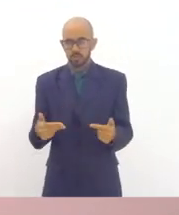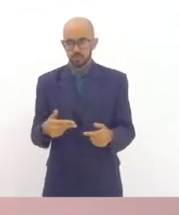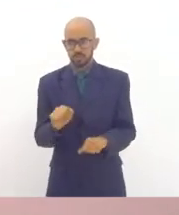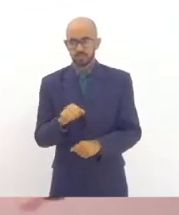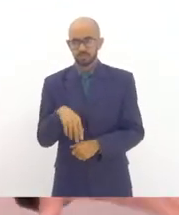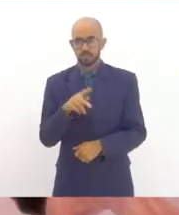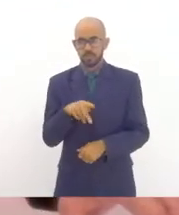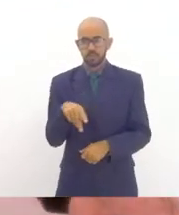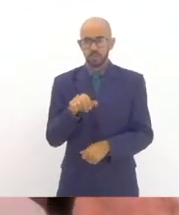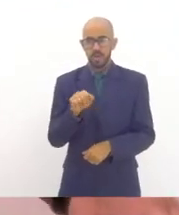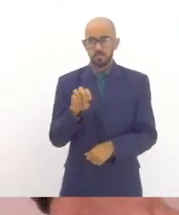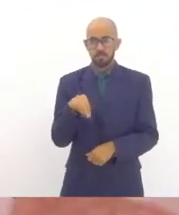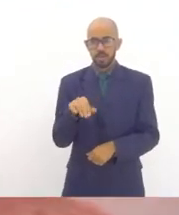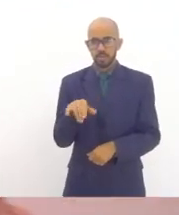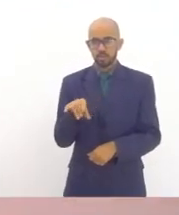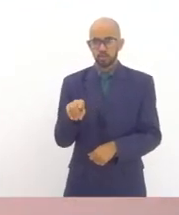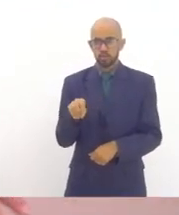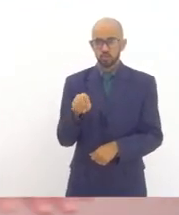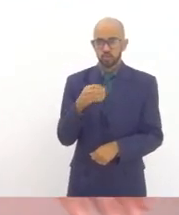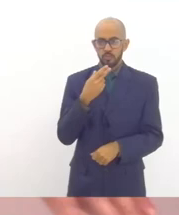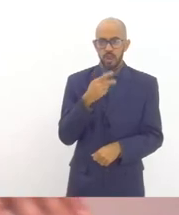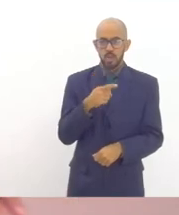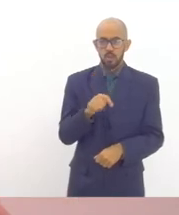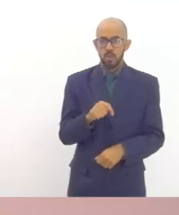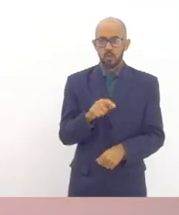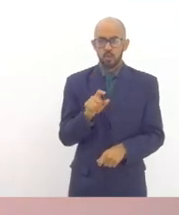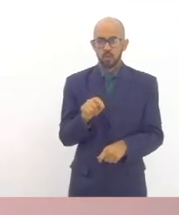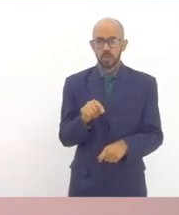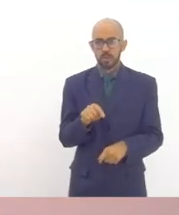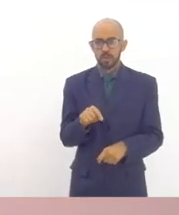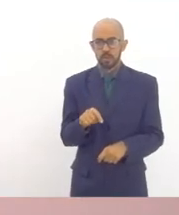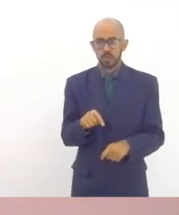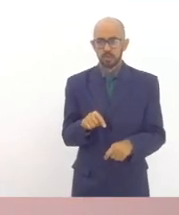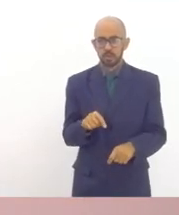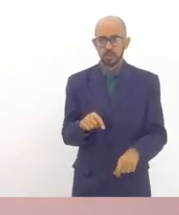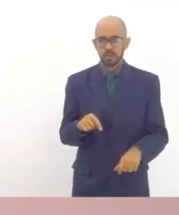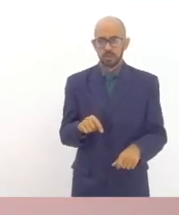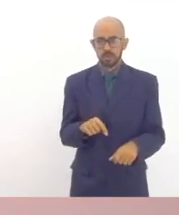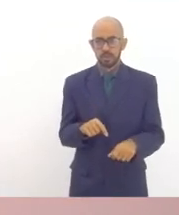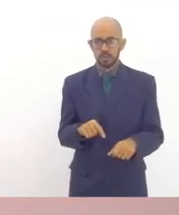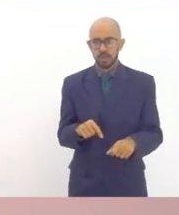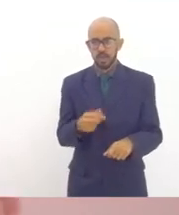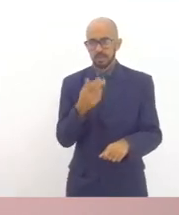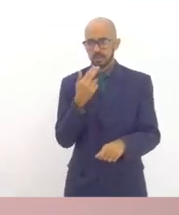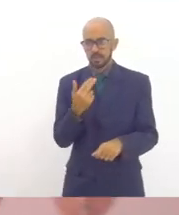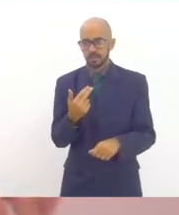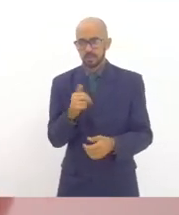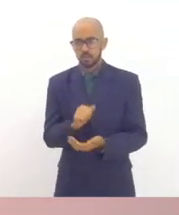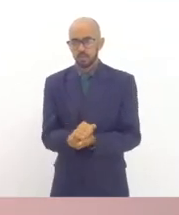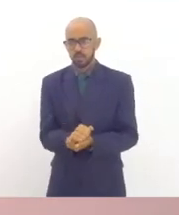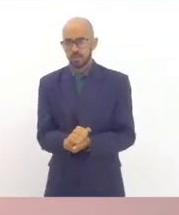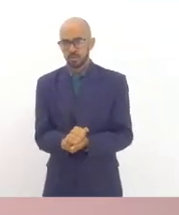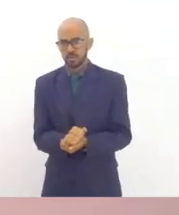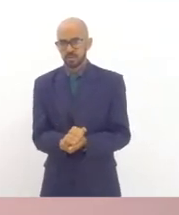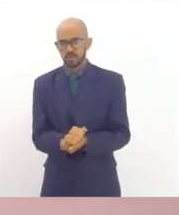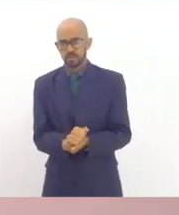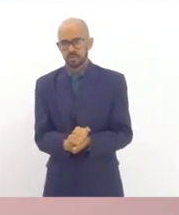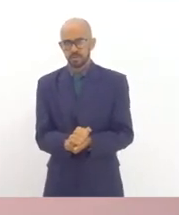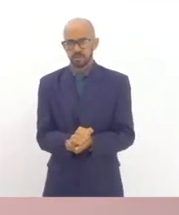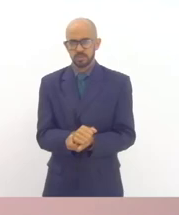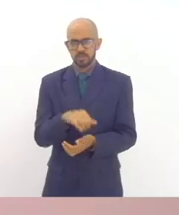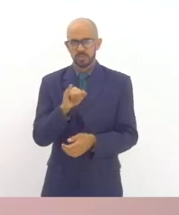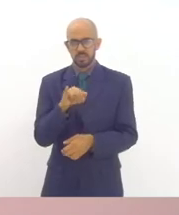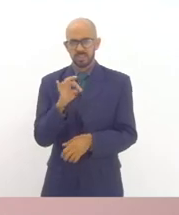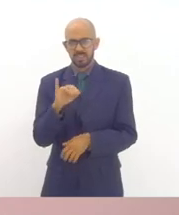disse que o itinerário de línguas, o itinerário de línguas. Sabe o que vocês vão encontrar